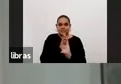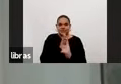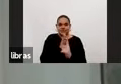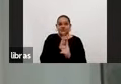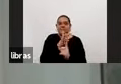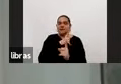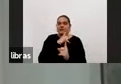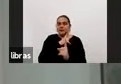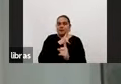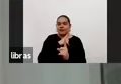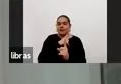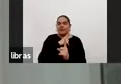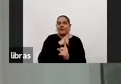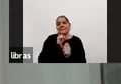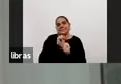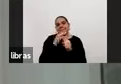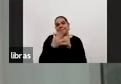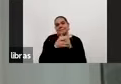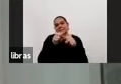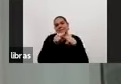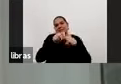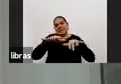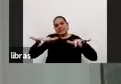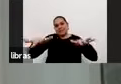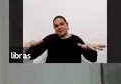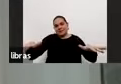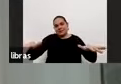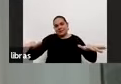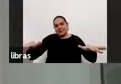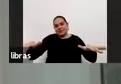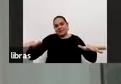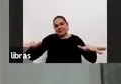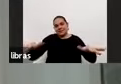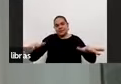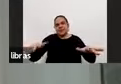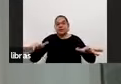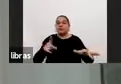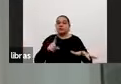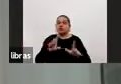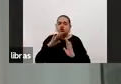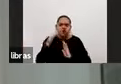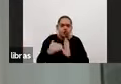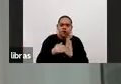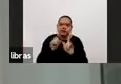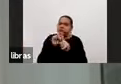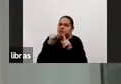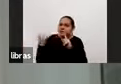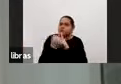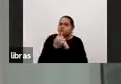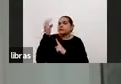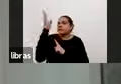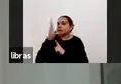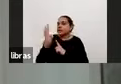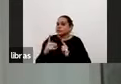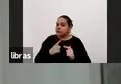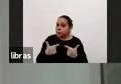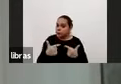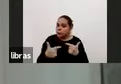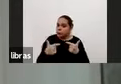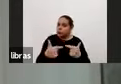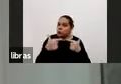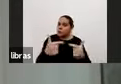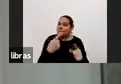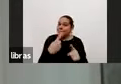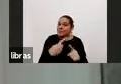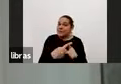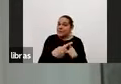um conjunto da sociedade brasileira está em luta contra um vírus. Sim. Que já matou aí mais de 100 mil pessoas no